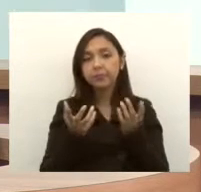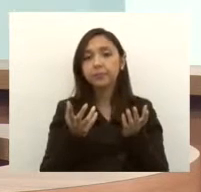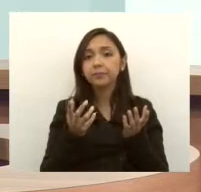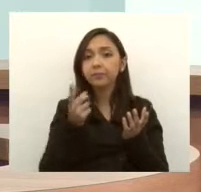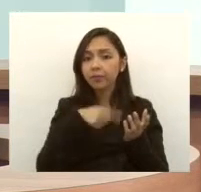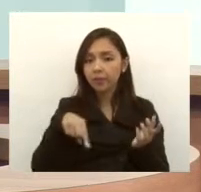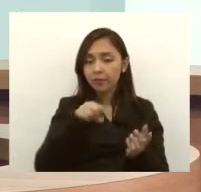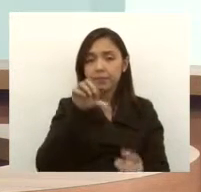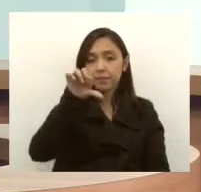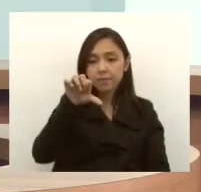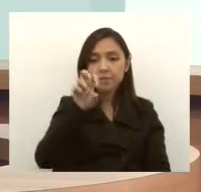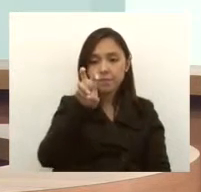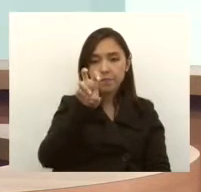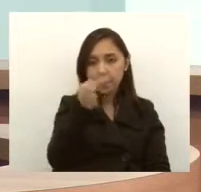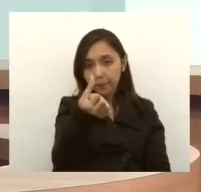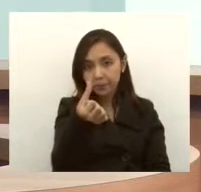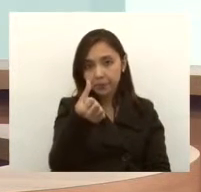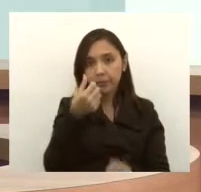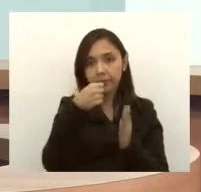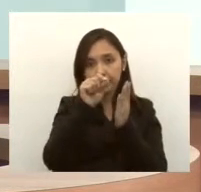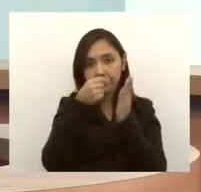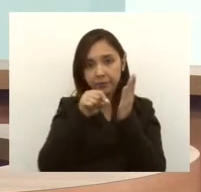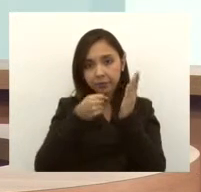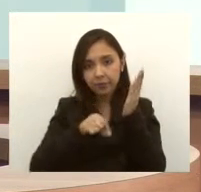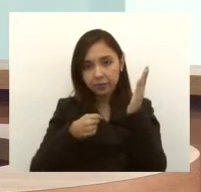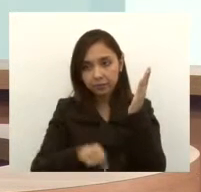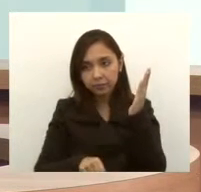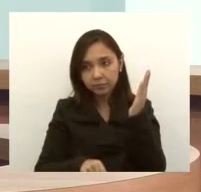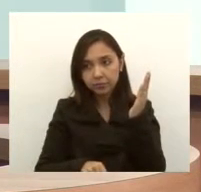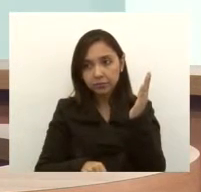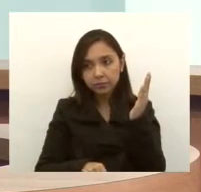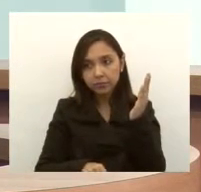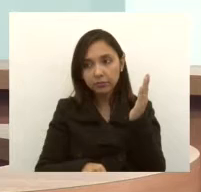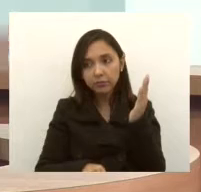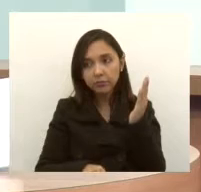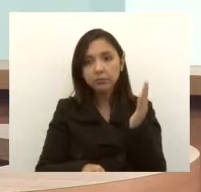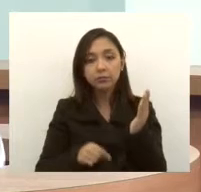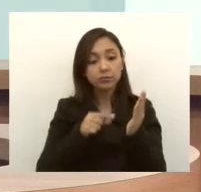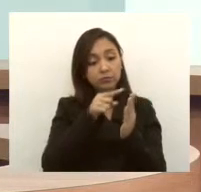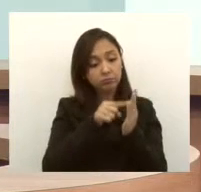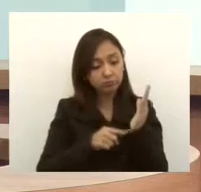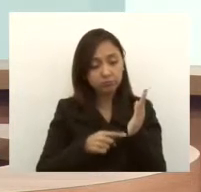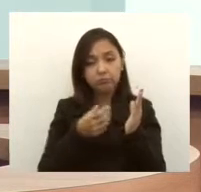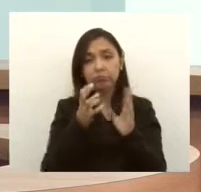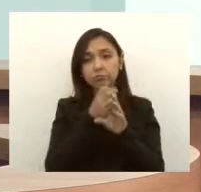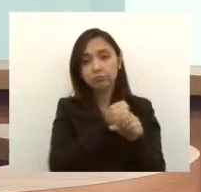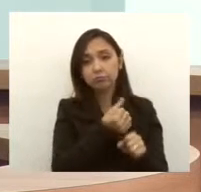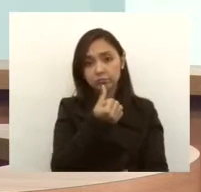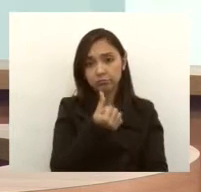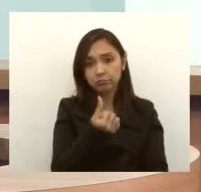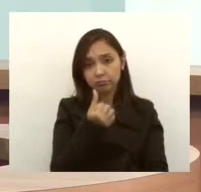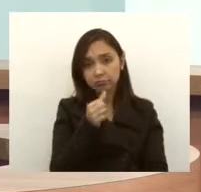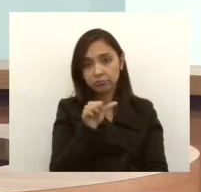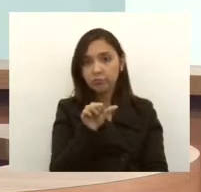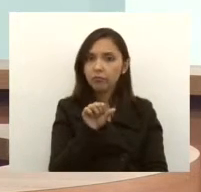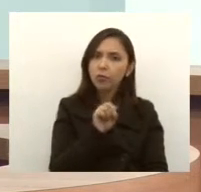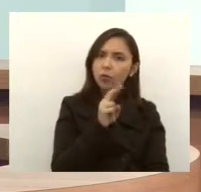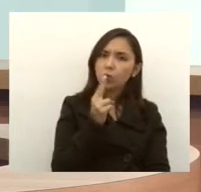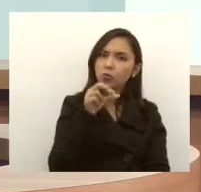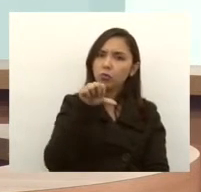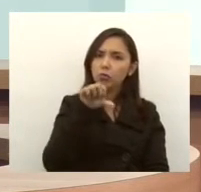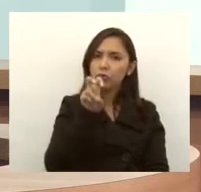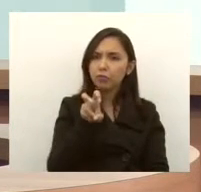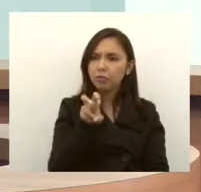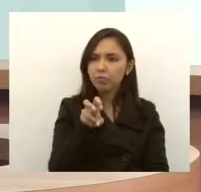temos 96 itens na pauta para deliberar, ou 95, se eu não me